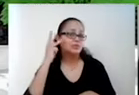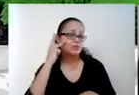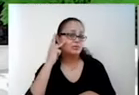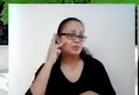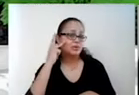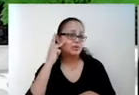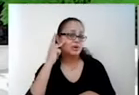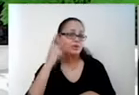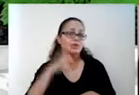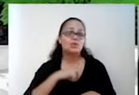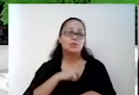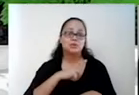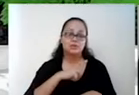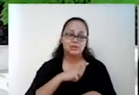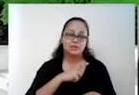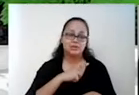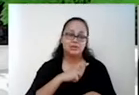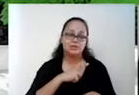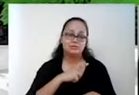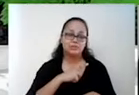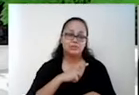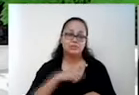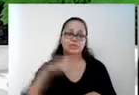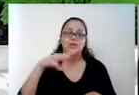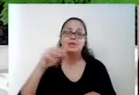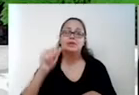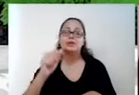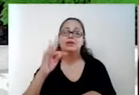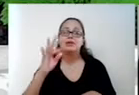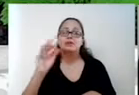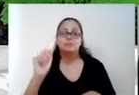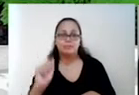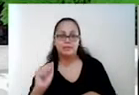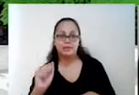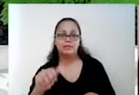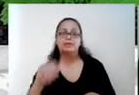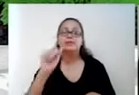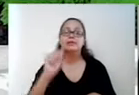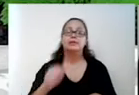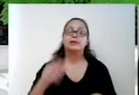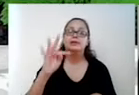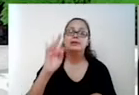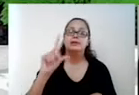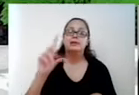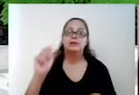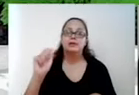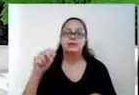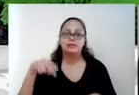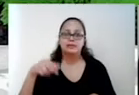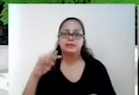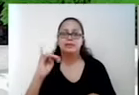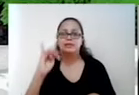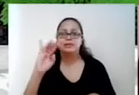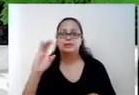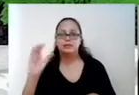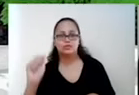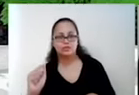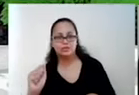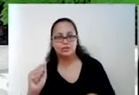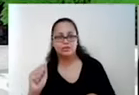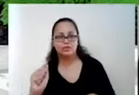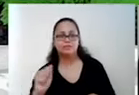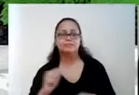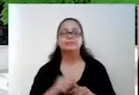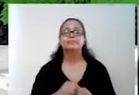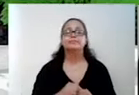grandes e comuns: a Mata Atlântica e o Cerrado. Ambos são biomas ricos em